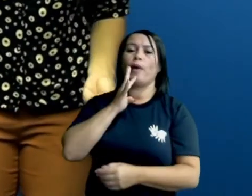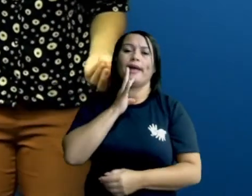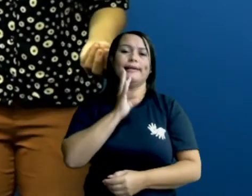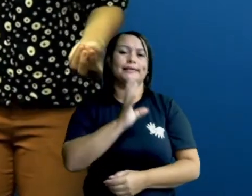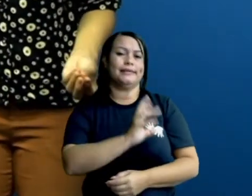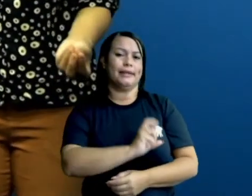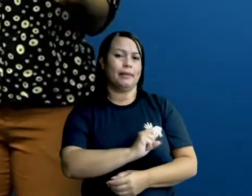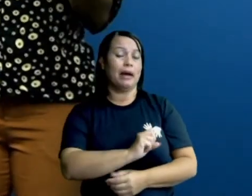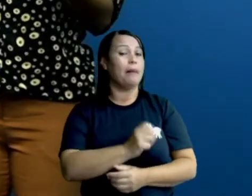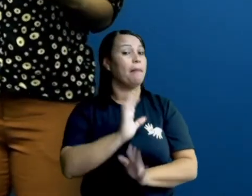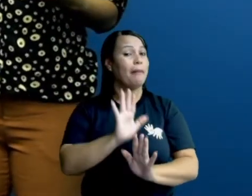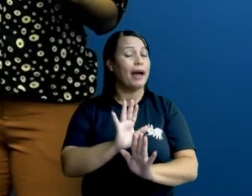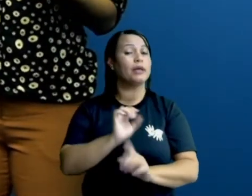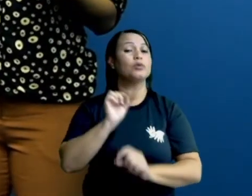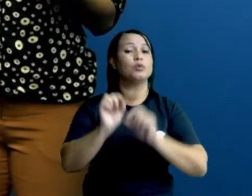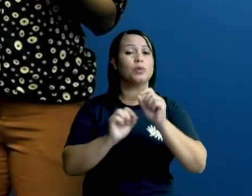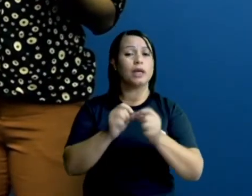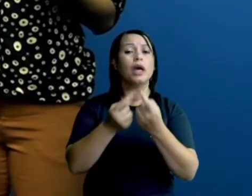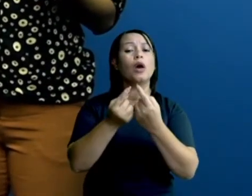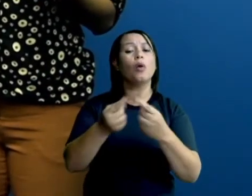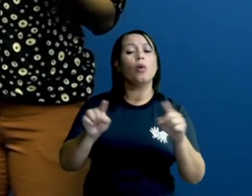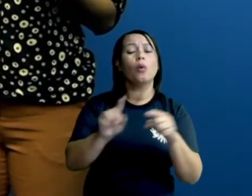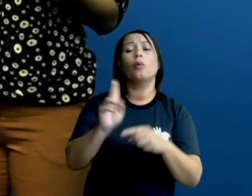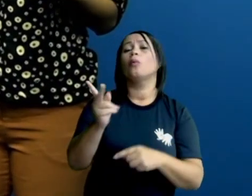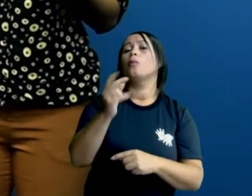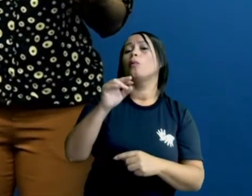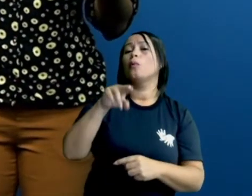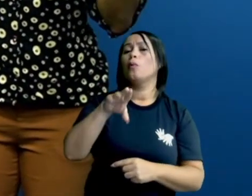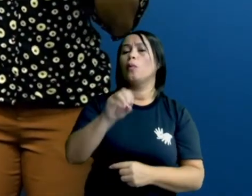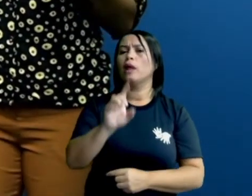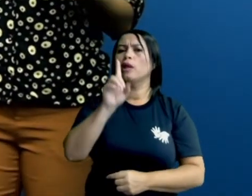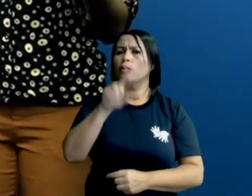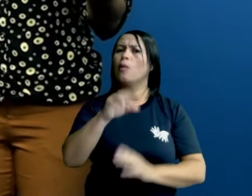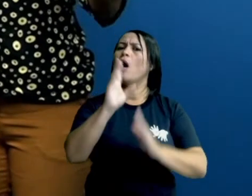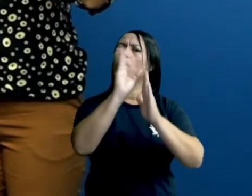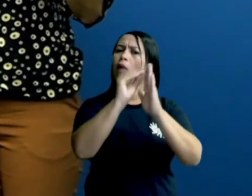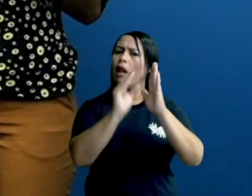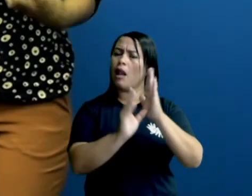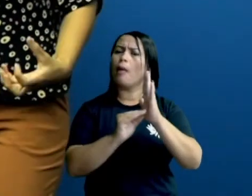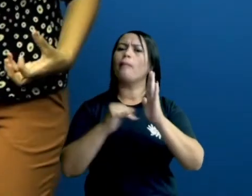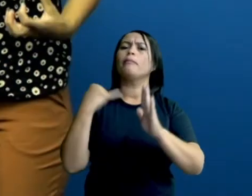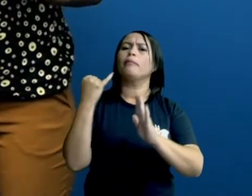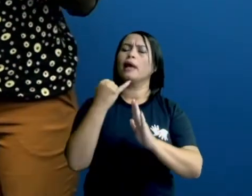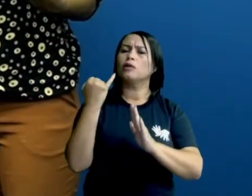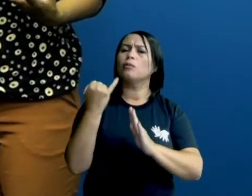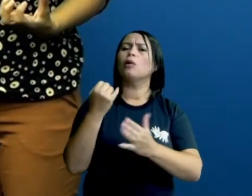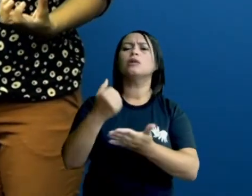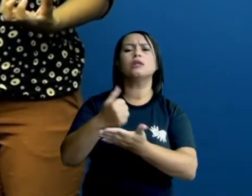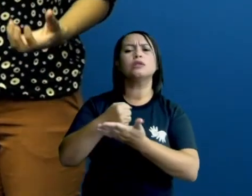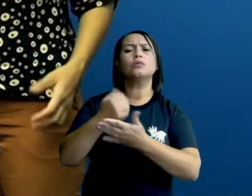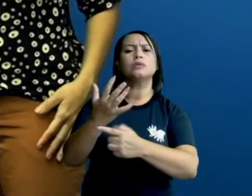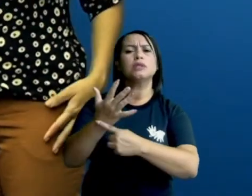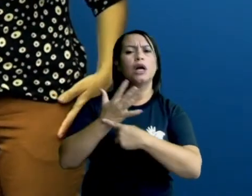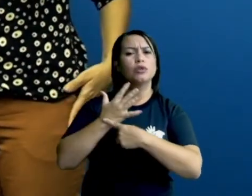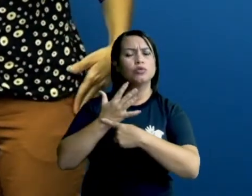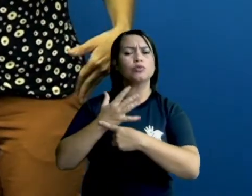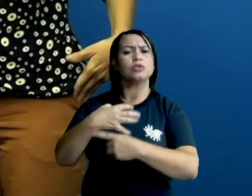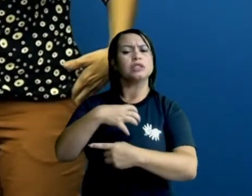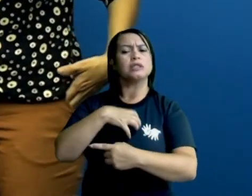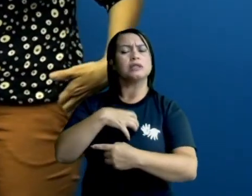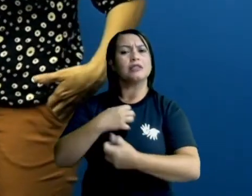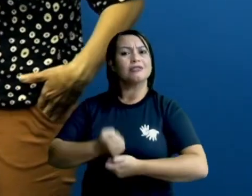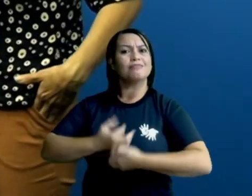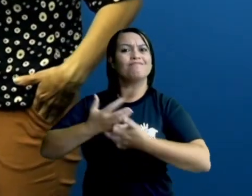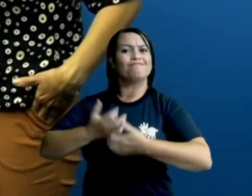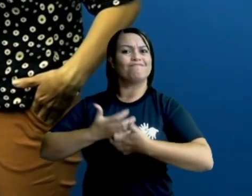ama. Então, o hino é um elemento que nos ajuda a despertar esse sentimento de